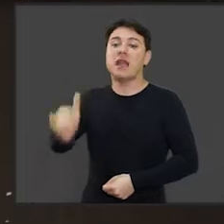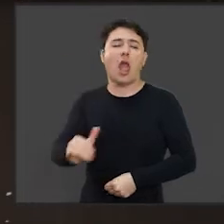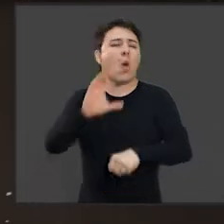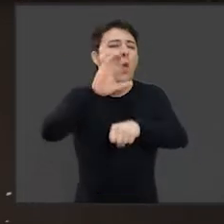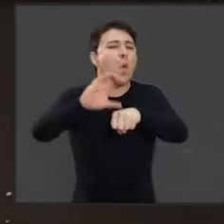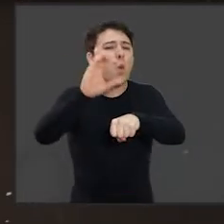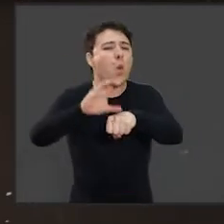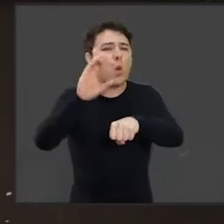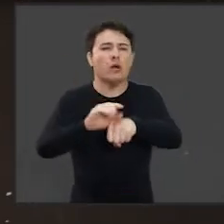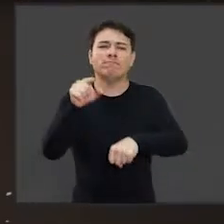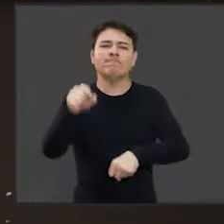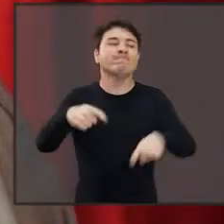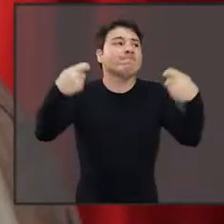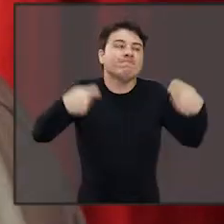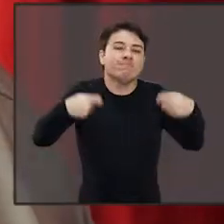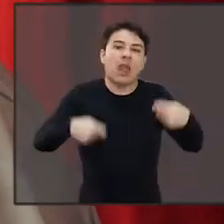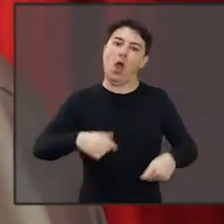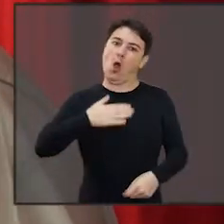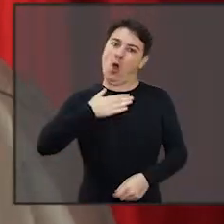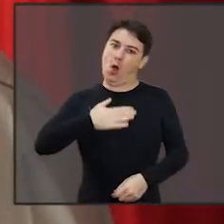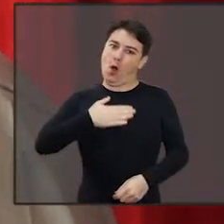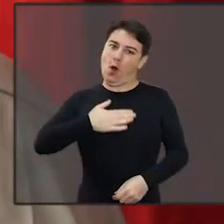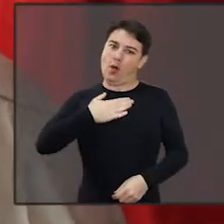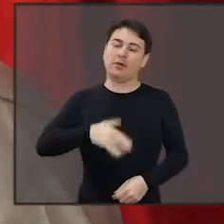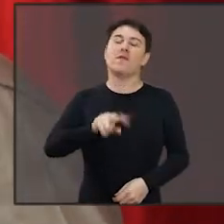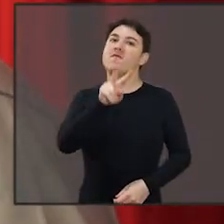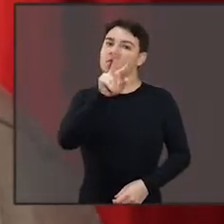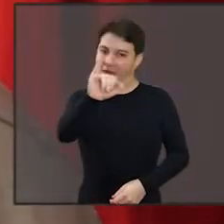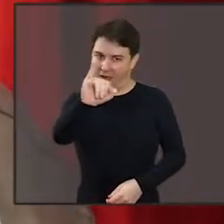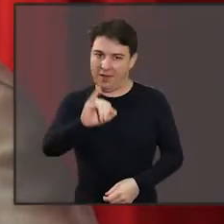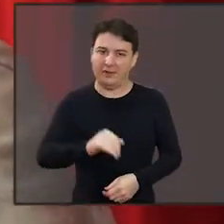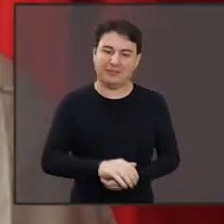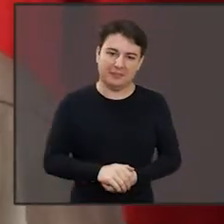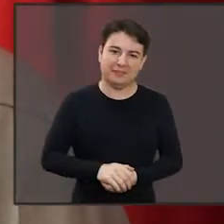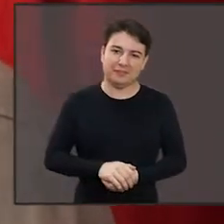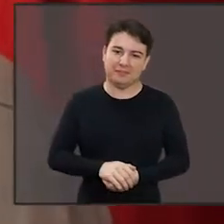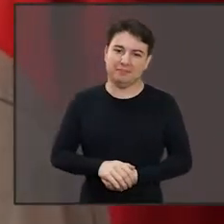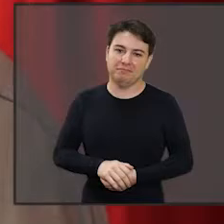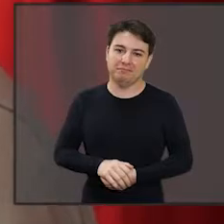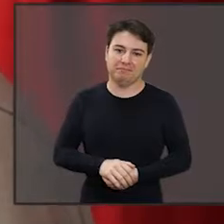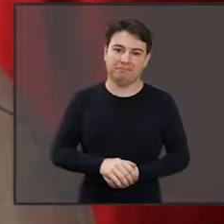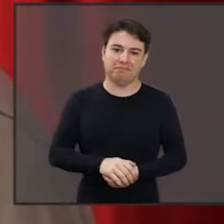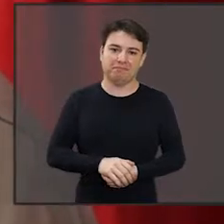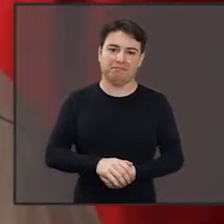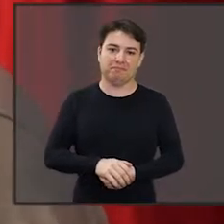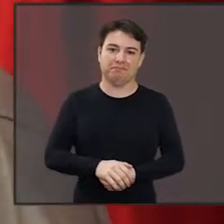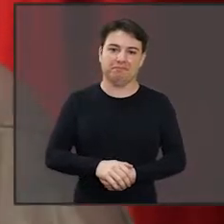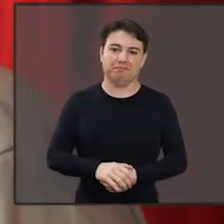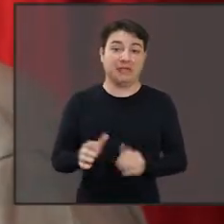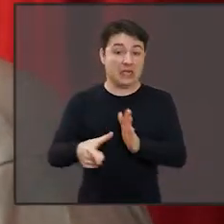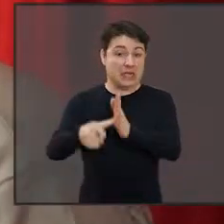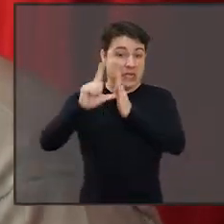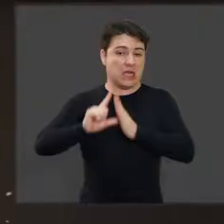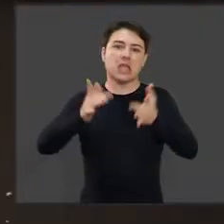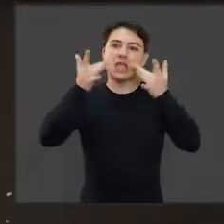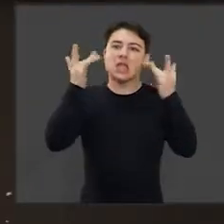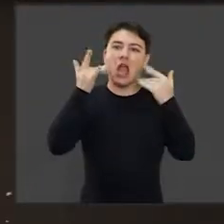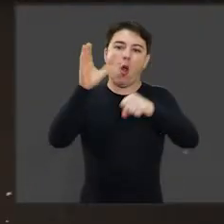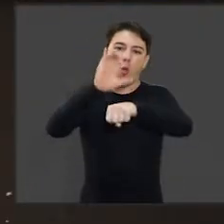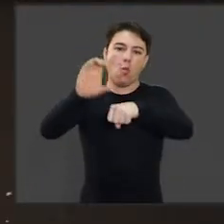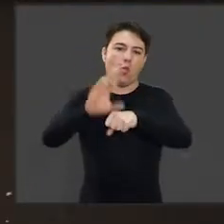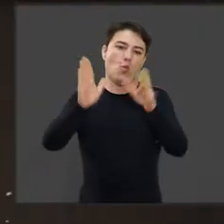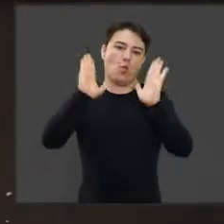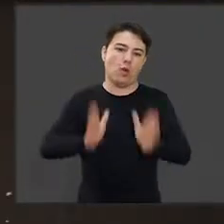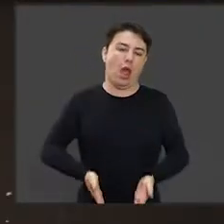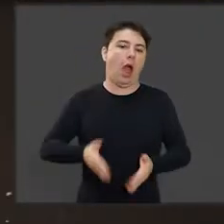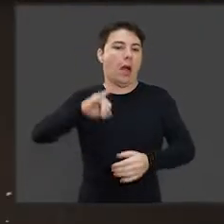está comigo na Companhia Improvisória, e falei, cara, você tem que ver isso, vamos fazer, você vai gostar. Ele também era do teatro, também tinha feito